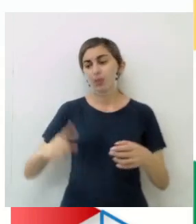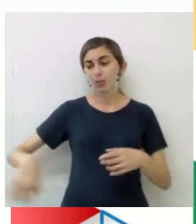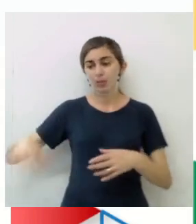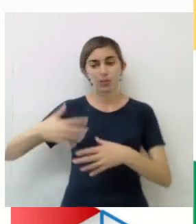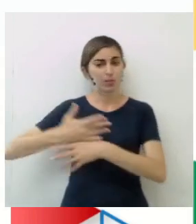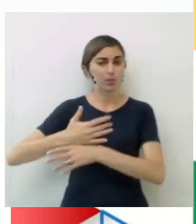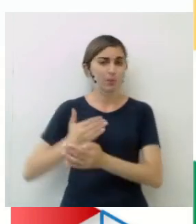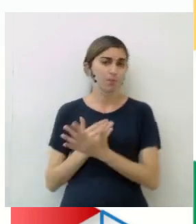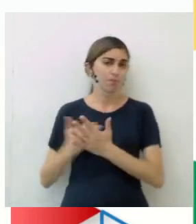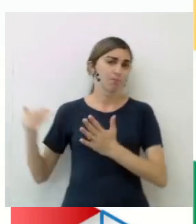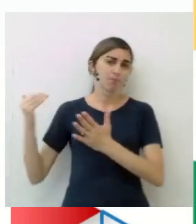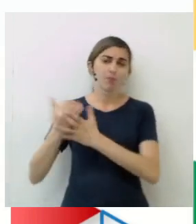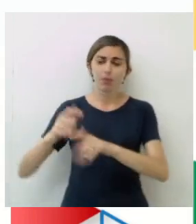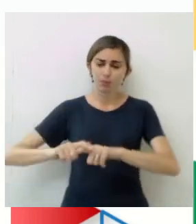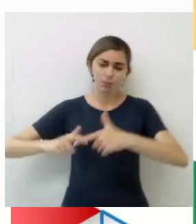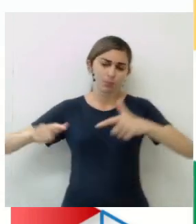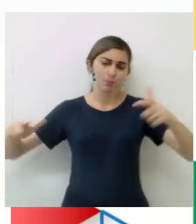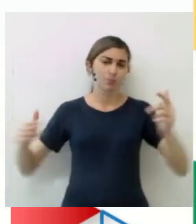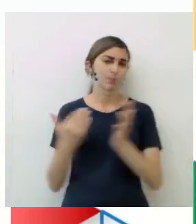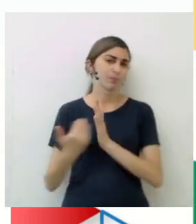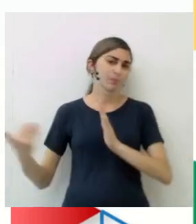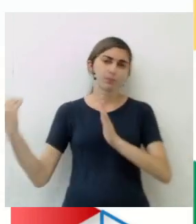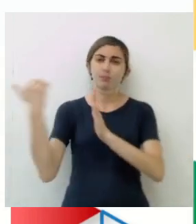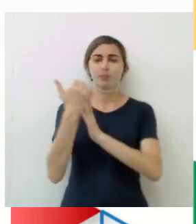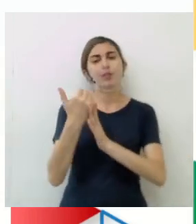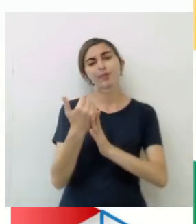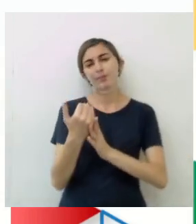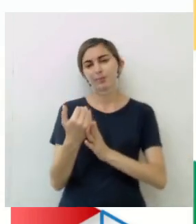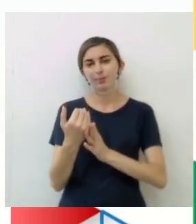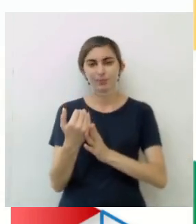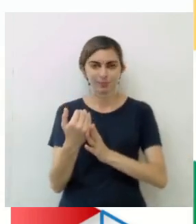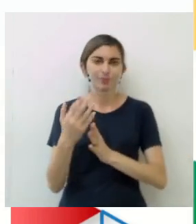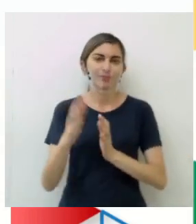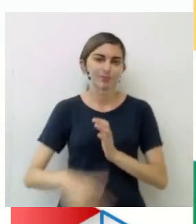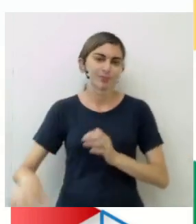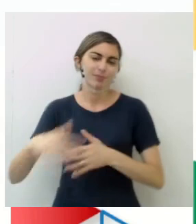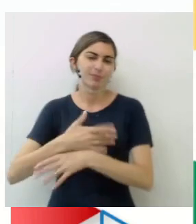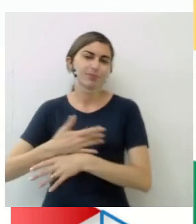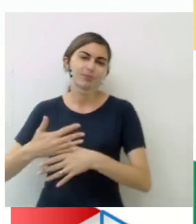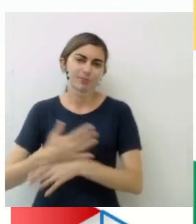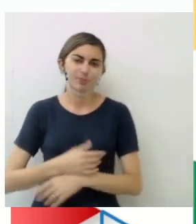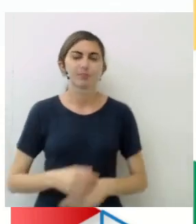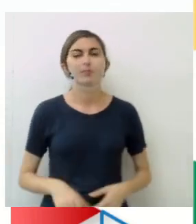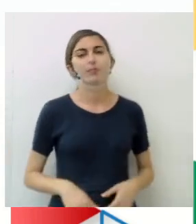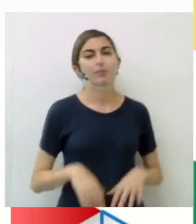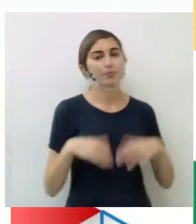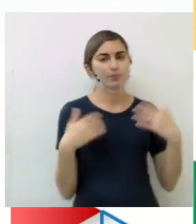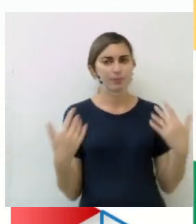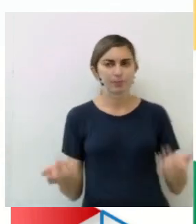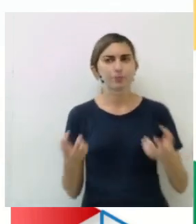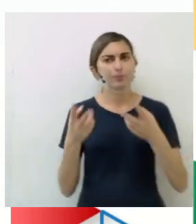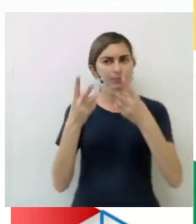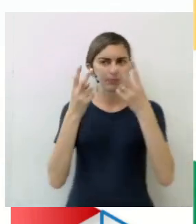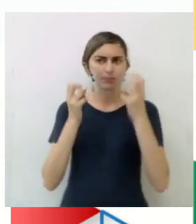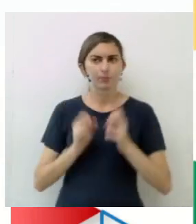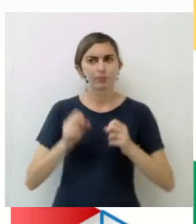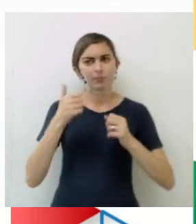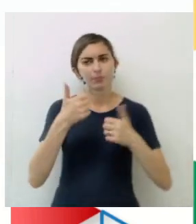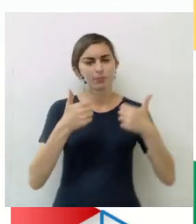vai ocorrer diante essas áreas mais ruralizadas, certo? Então percebam ali,